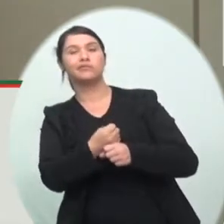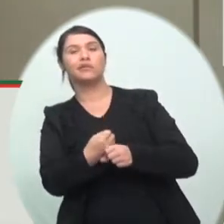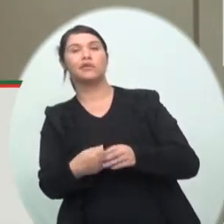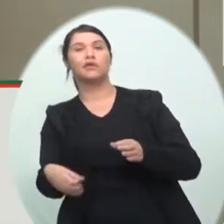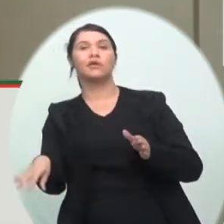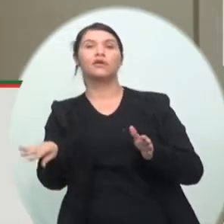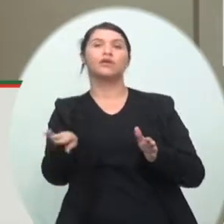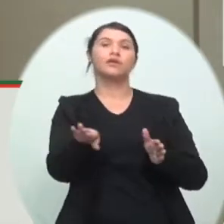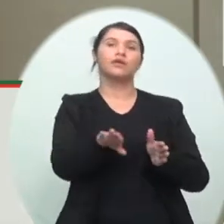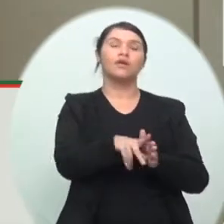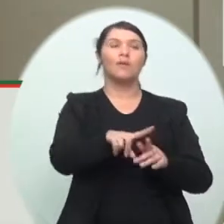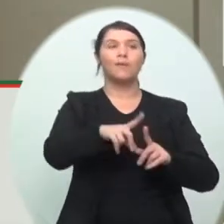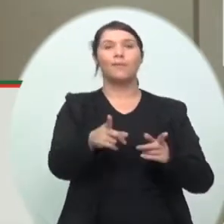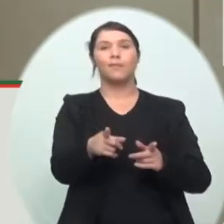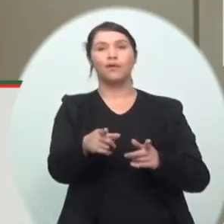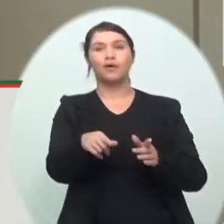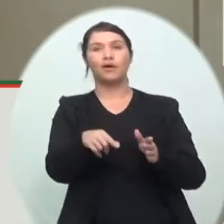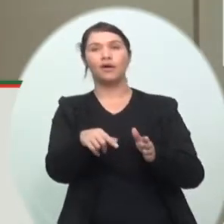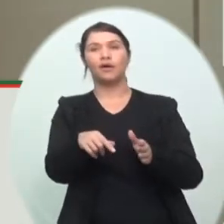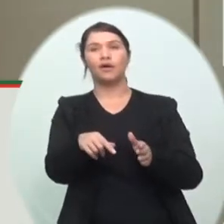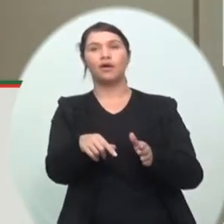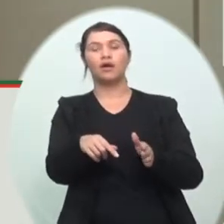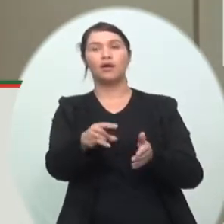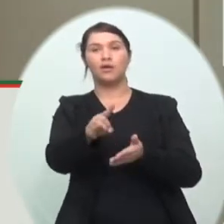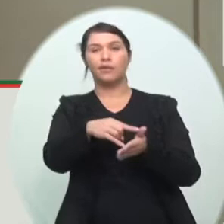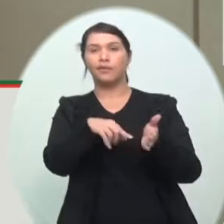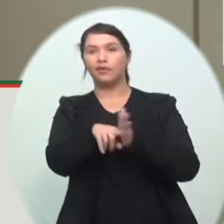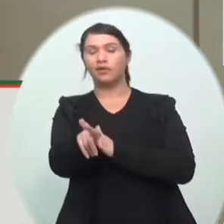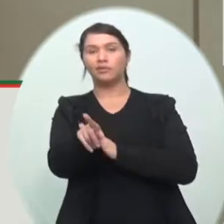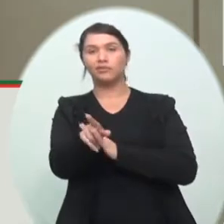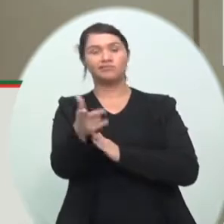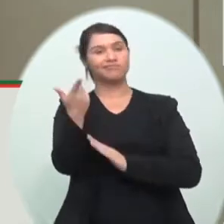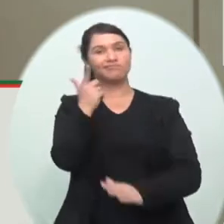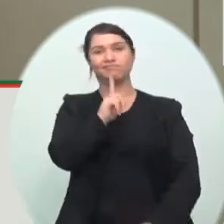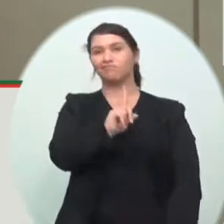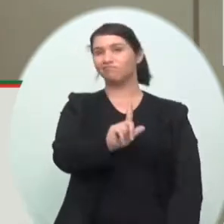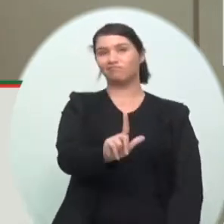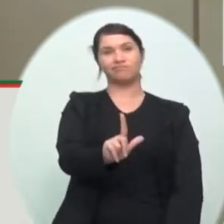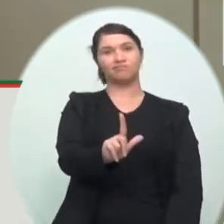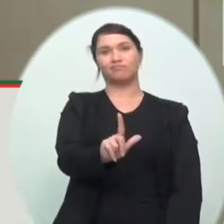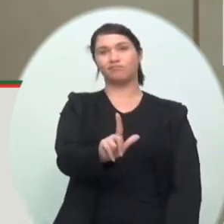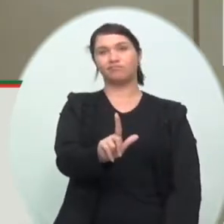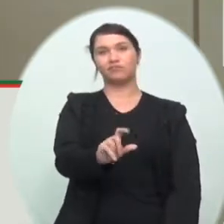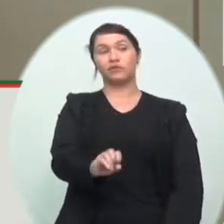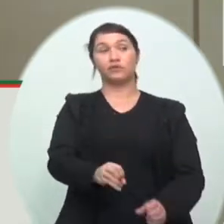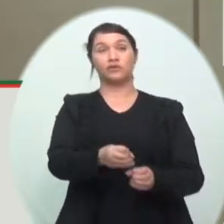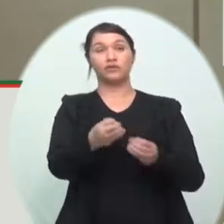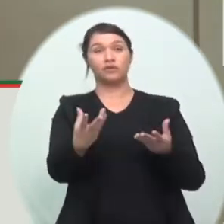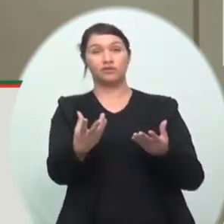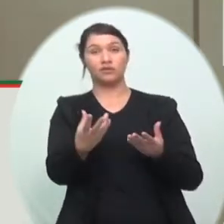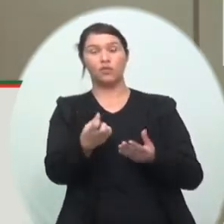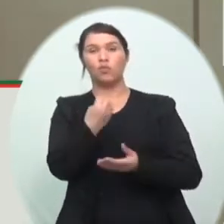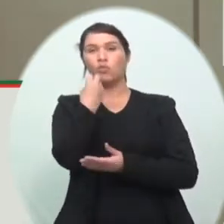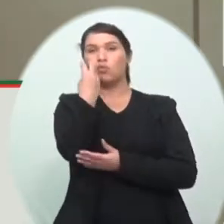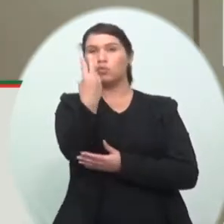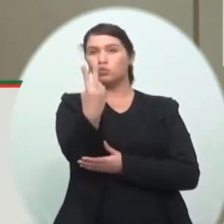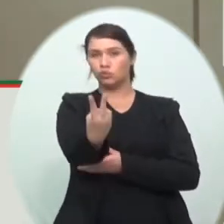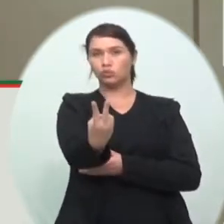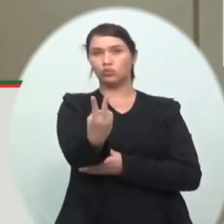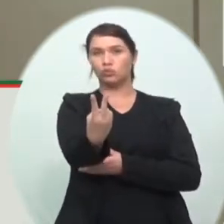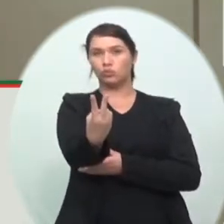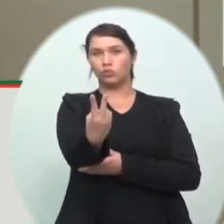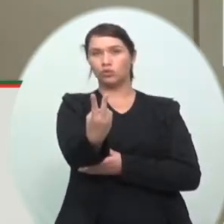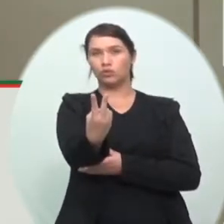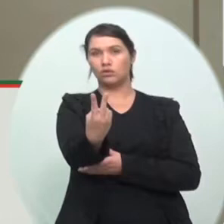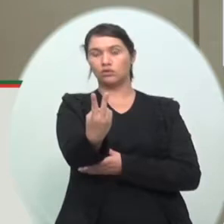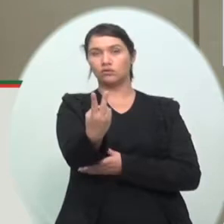exame pela Secretaria de Saúde, que era uma colonoscopia. Então, na verdade, perdemos duas consultas e o paciente, na situação